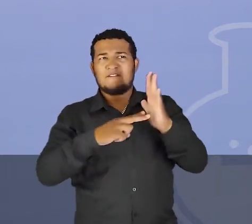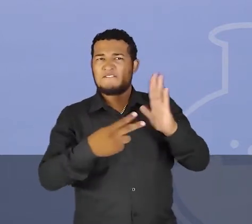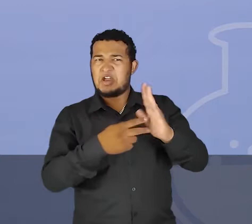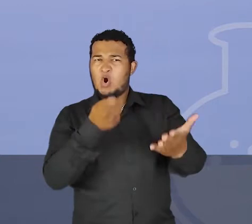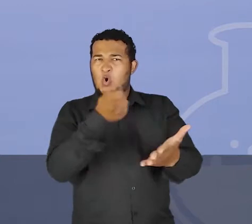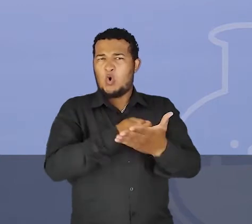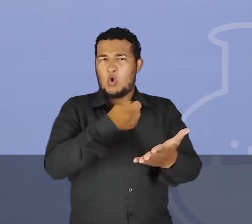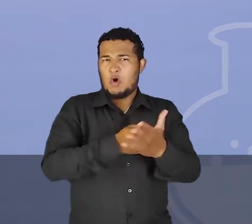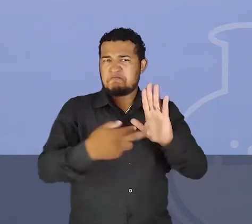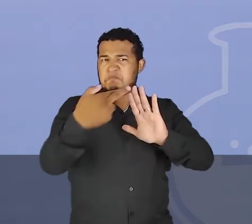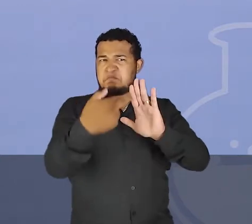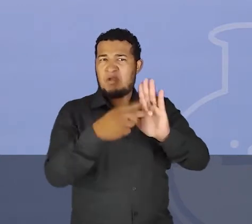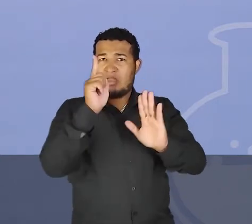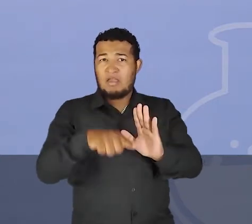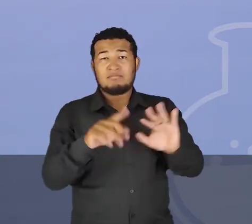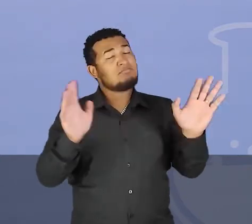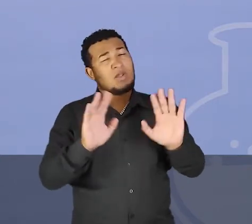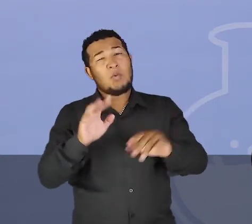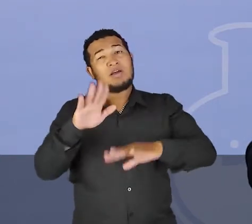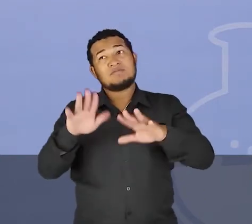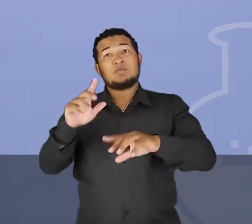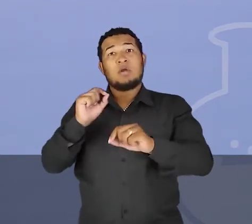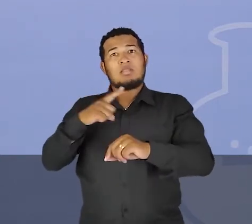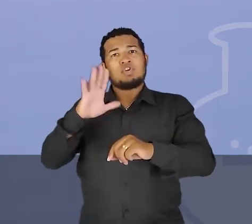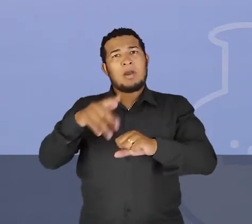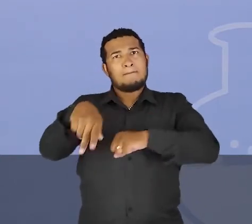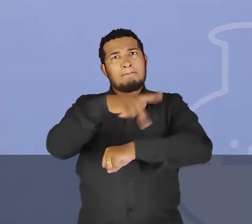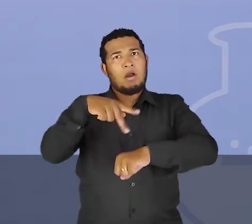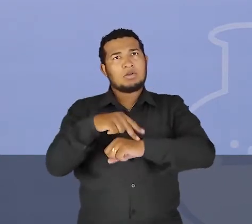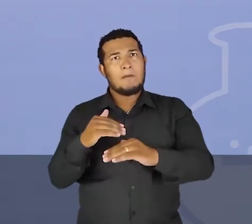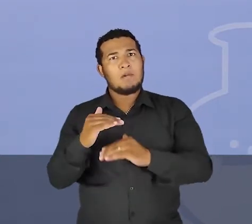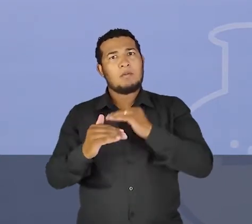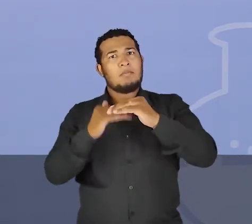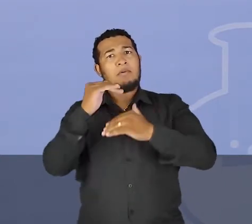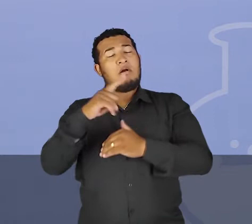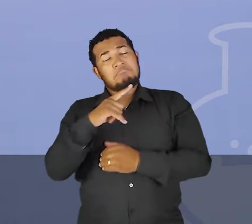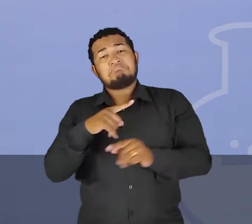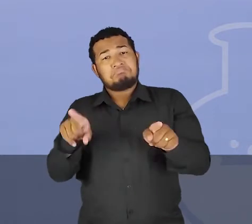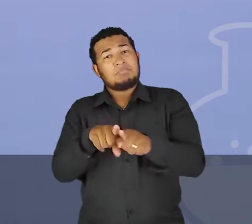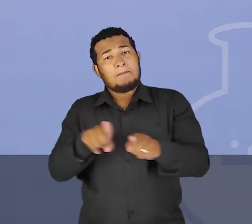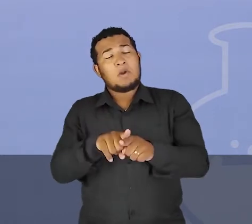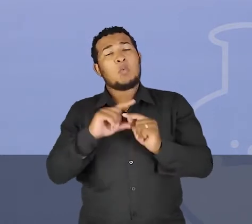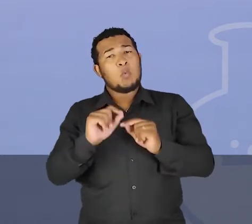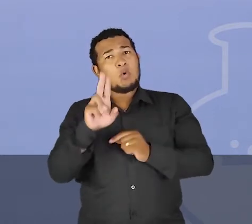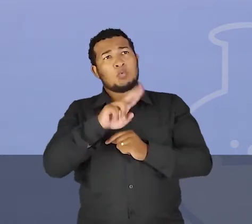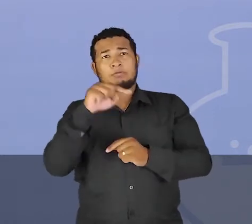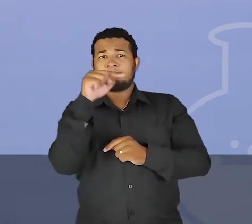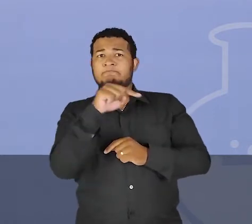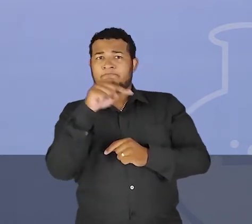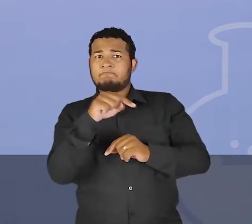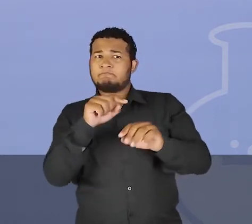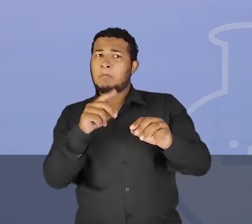regra, tá? Pode ocorrer que em países em desenvolvimento tenha uma agricultura